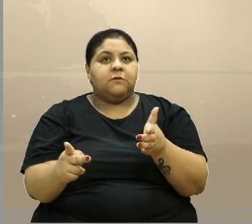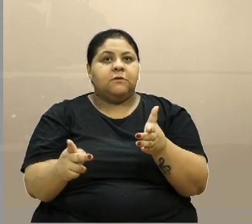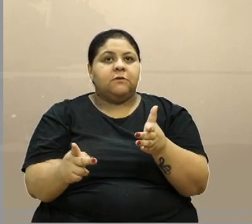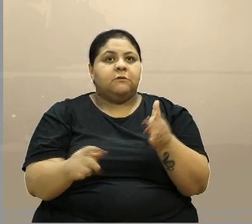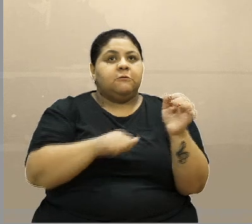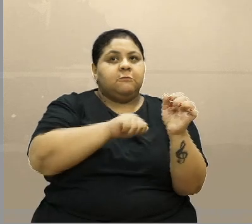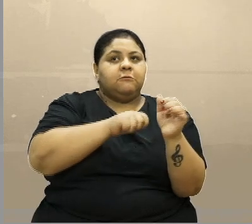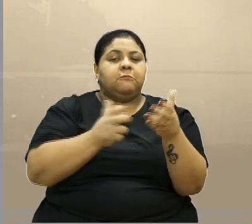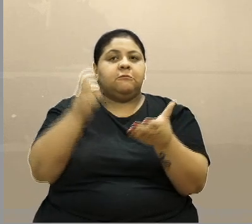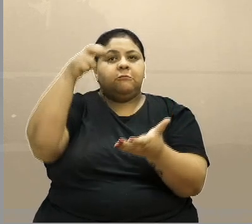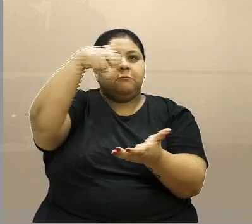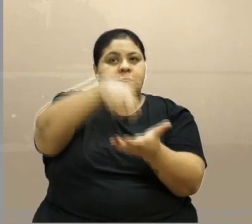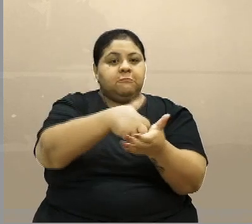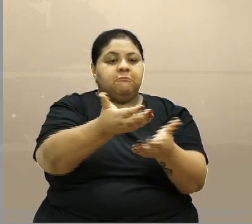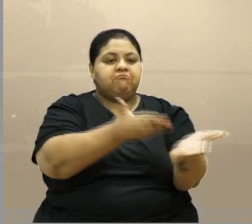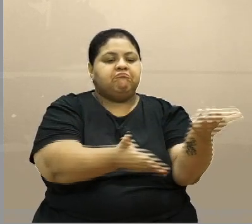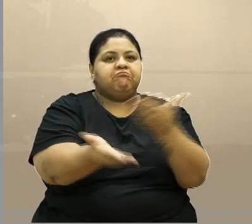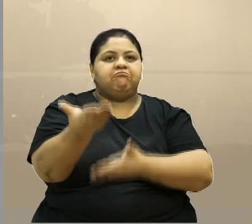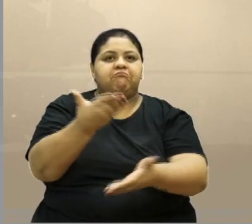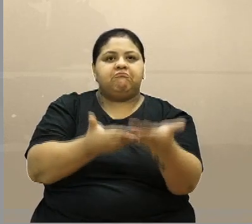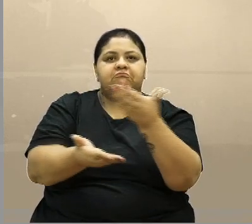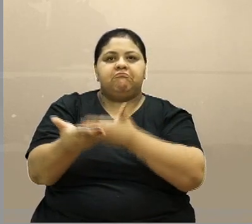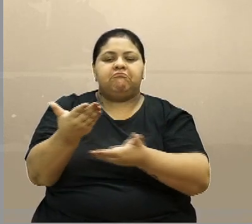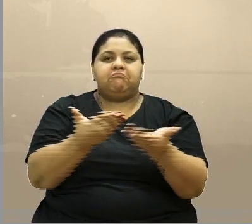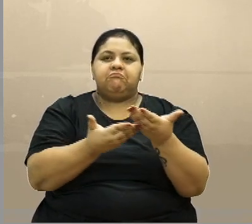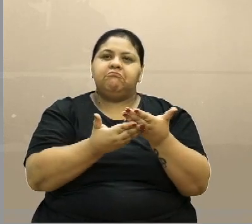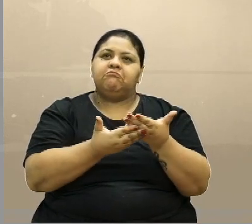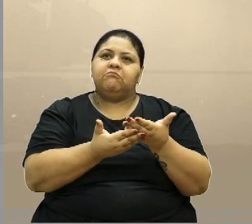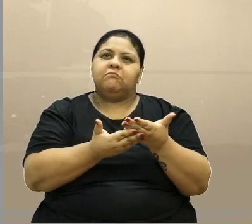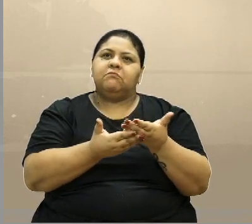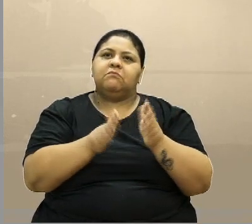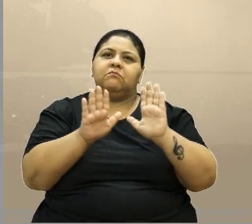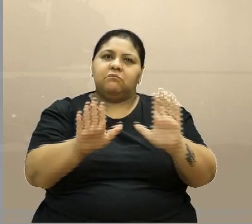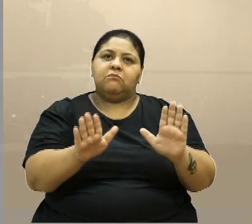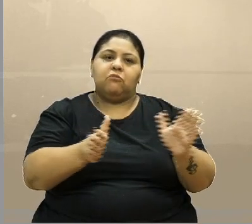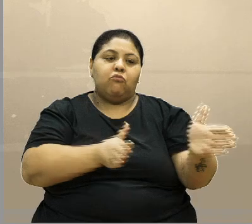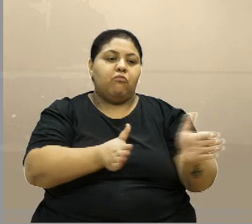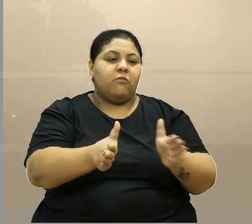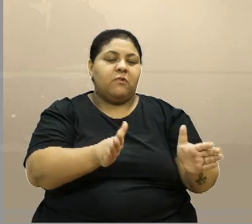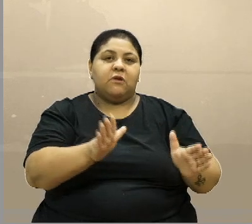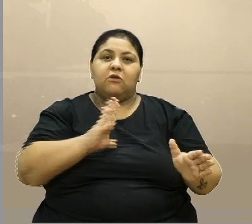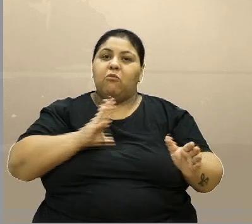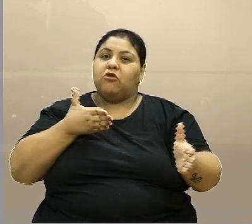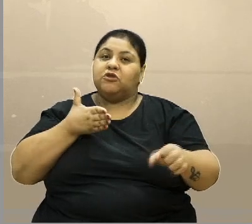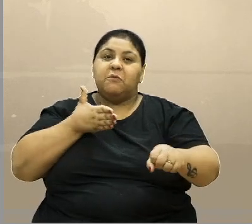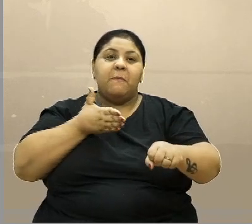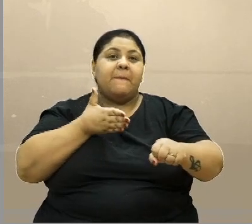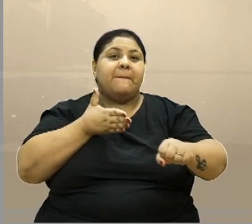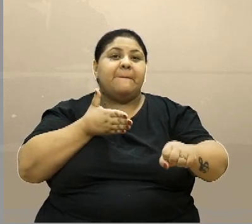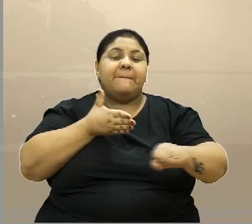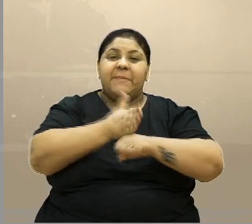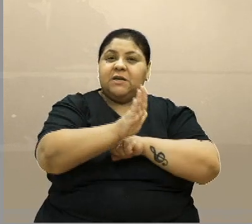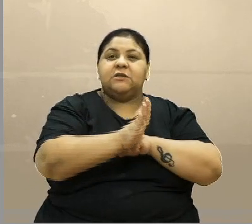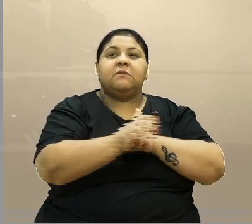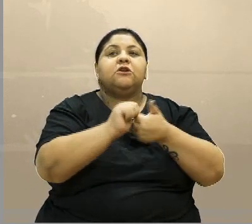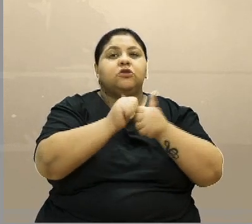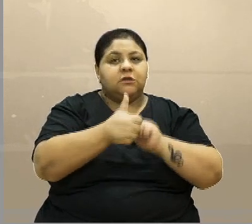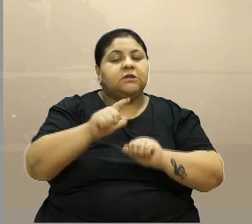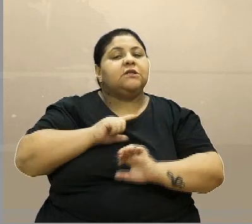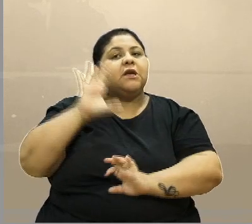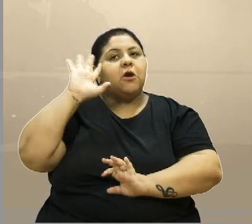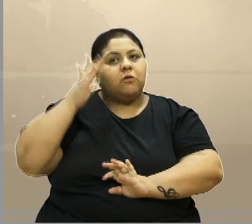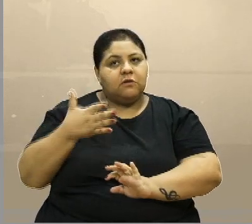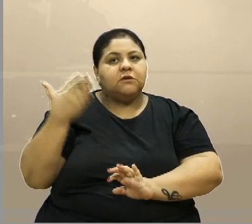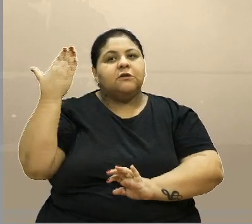transação penal. E entre essas transações penais está a de ficar por um período sem poder frequentar os jogos. E isso tem acontecido, e a gente